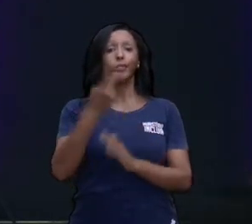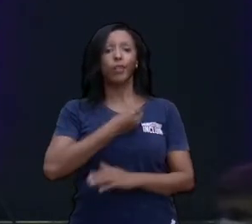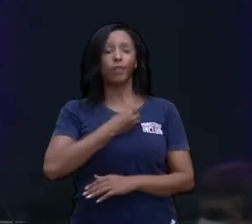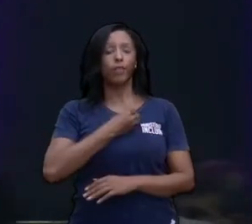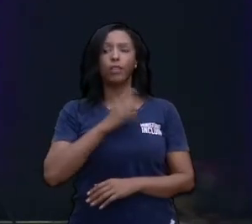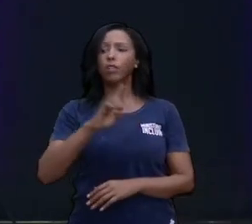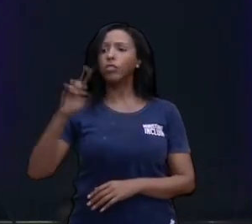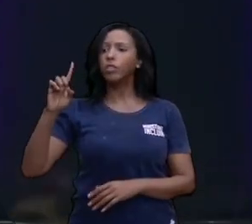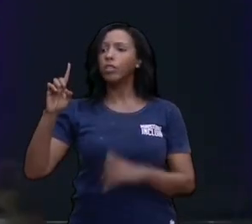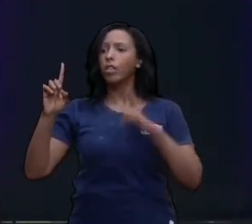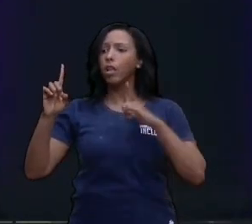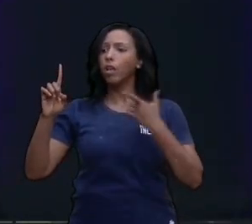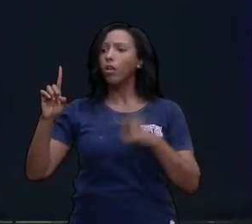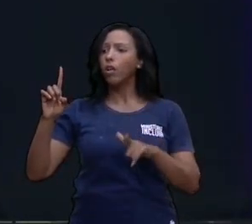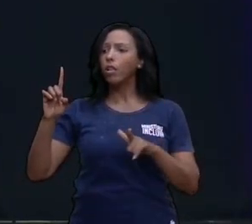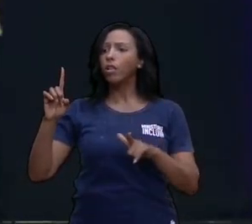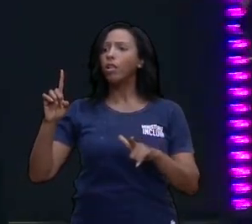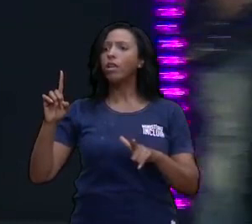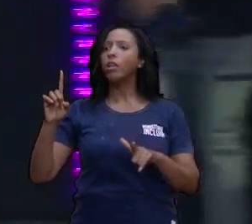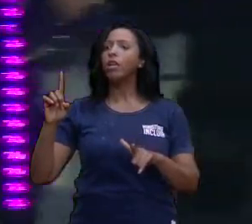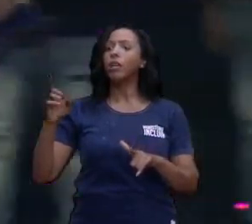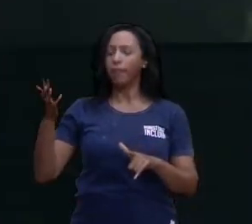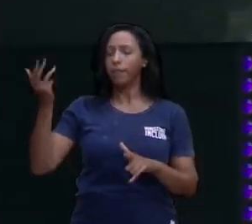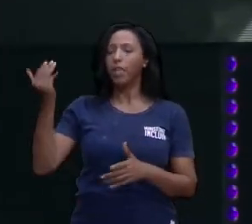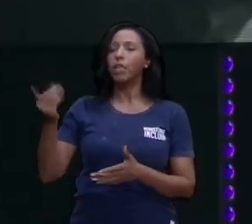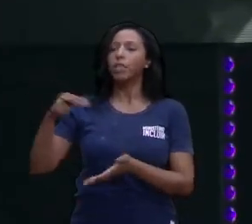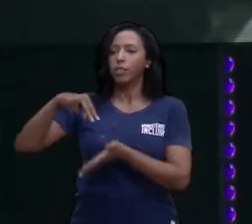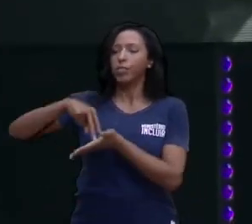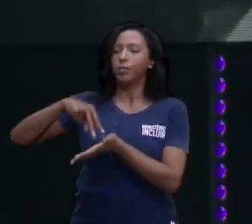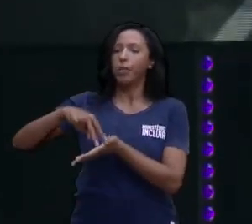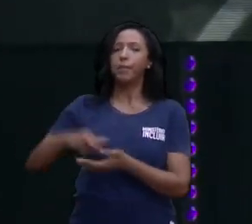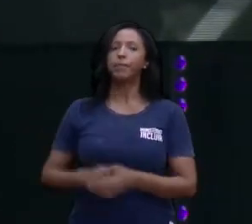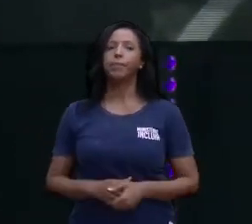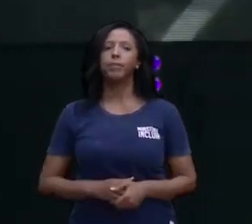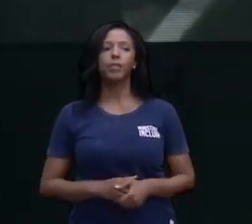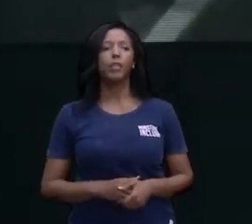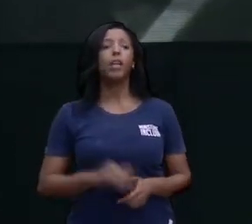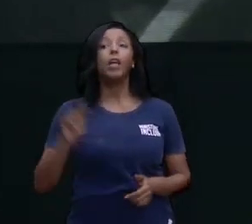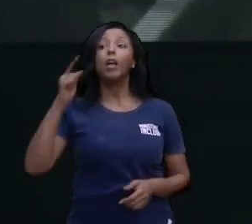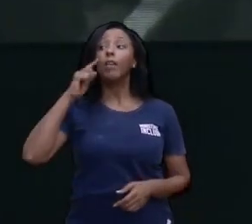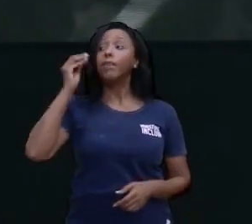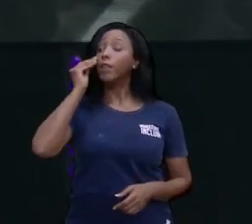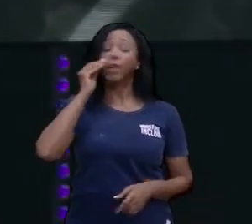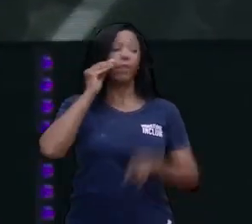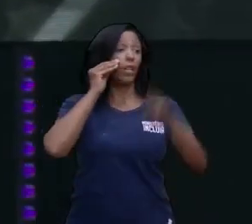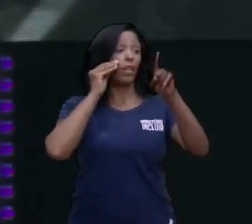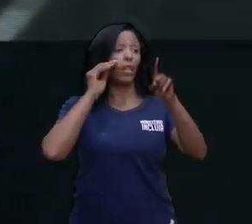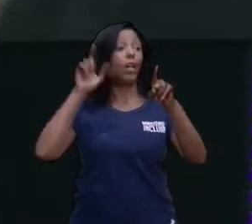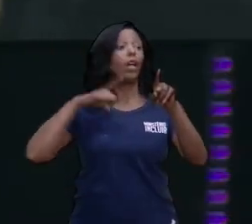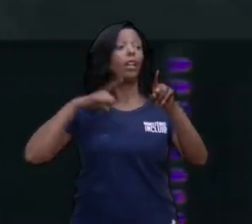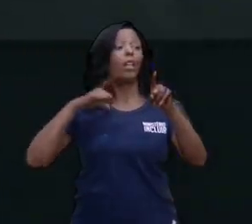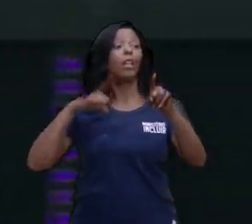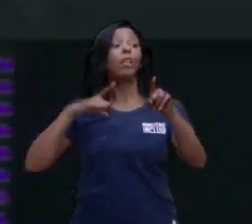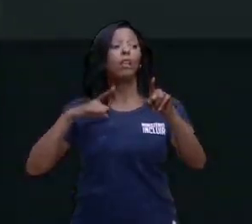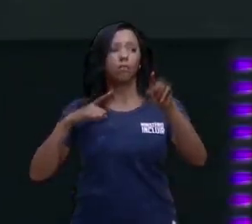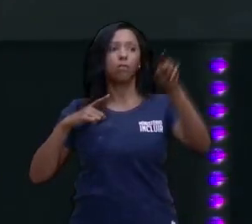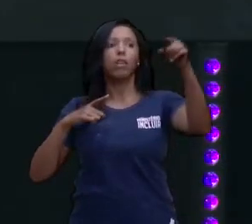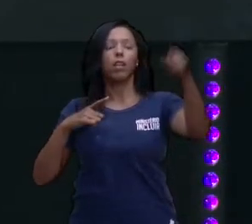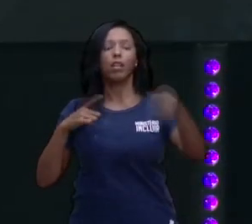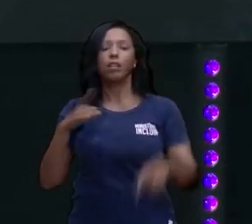é a direita tem mais alguém fique de pé Olha lá gente lá atrás tem gente lá isso nós vamos